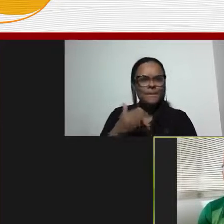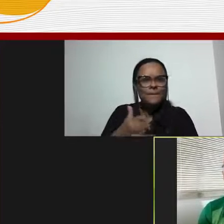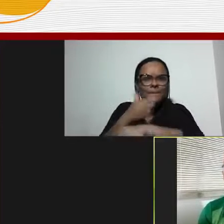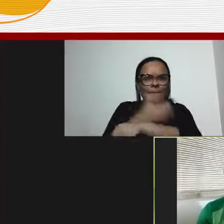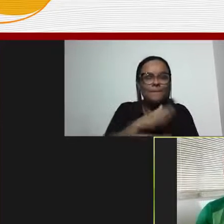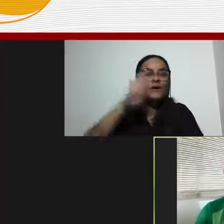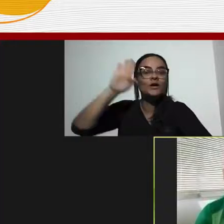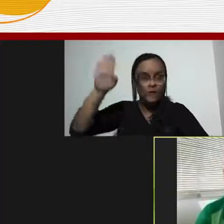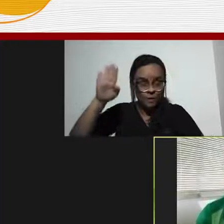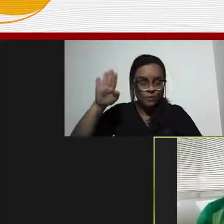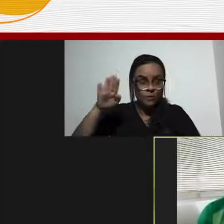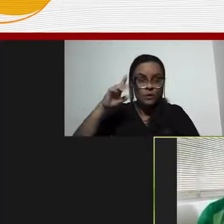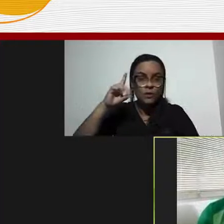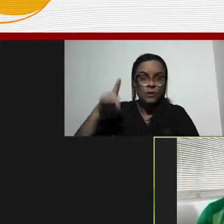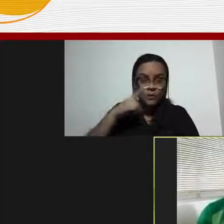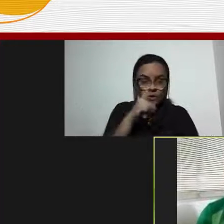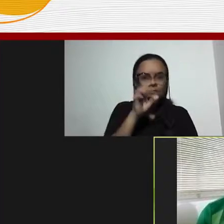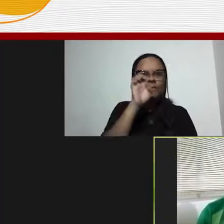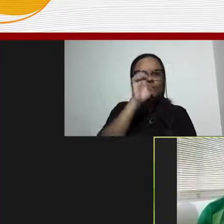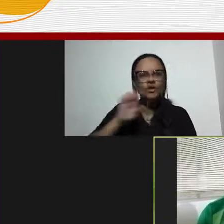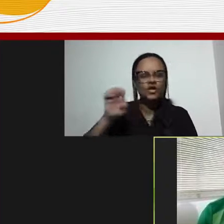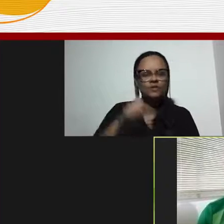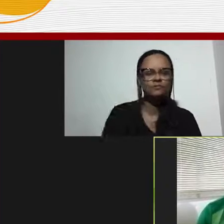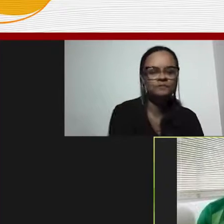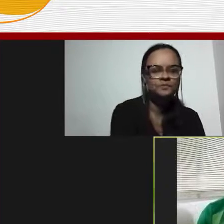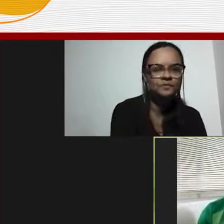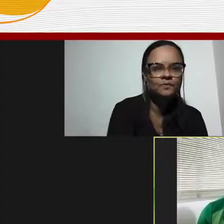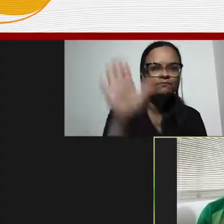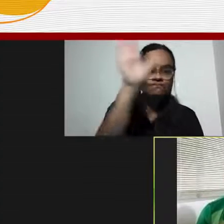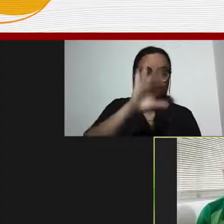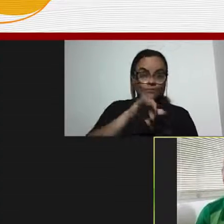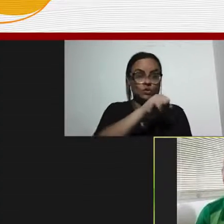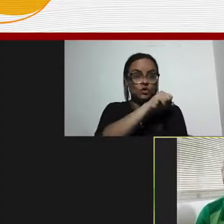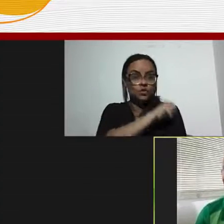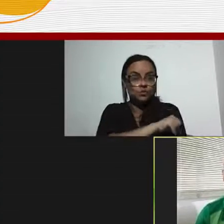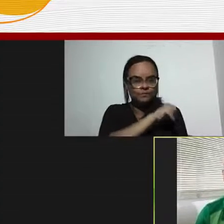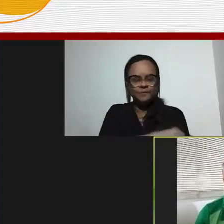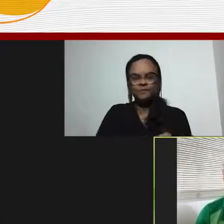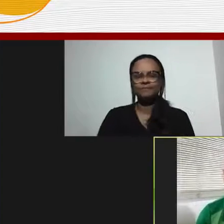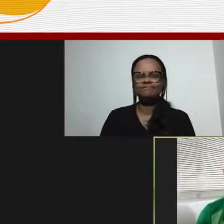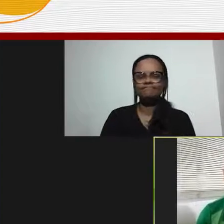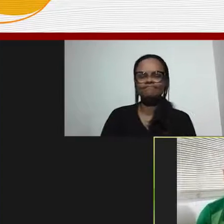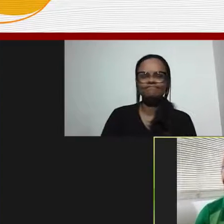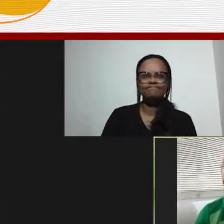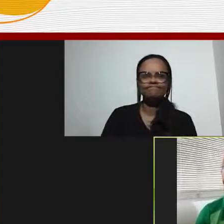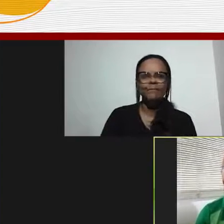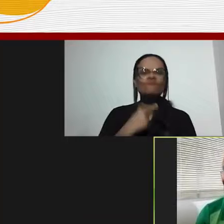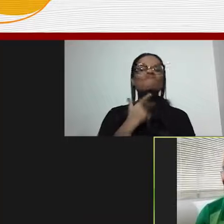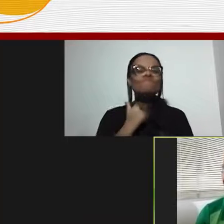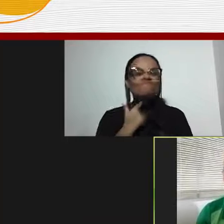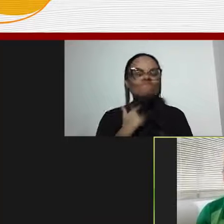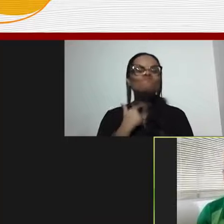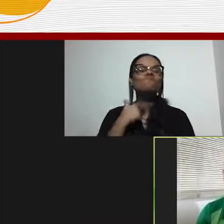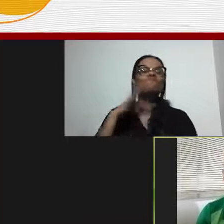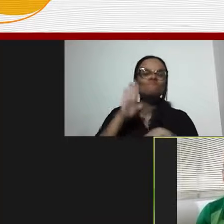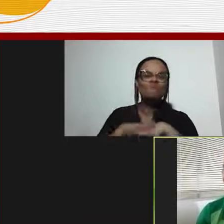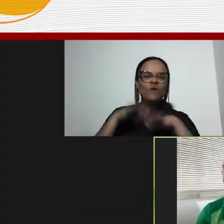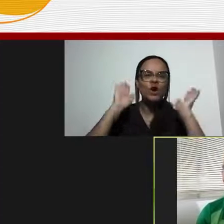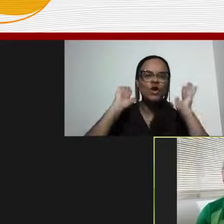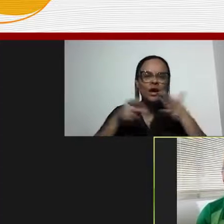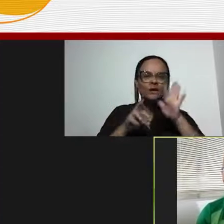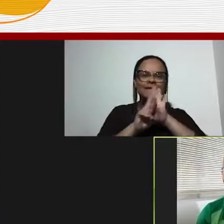deputado estadual do Estado do Rio de Janeiro. Então, esse sonho, essa vontade, essa garra de ser